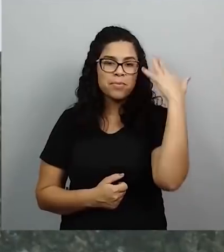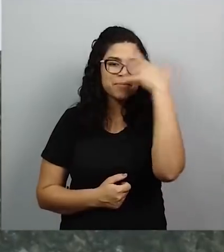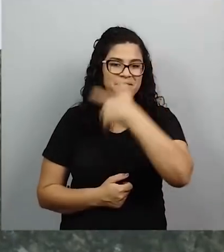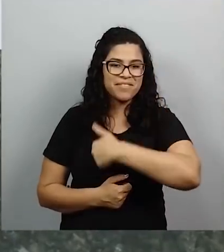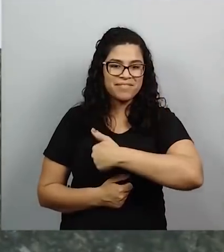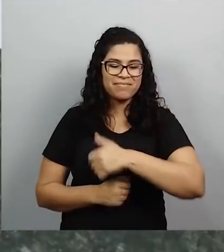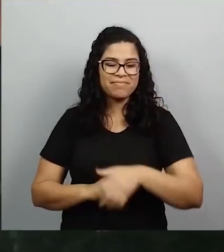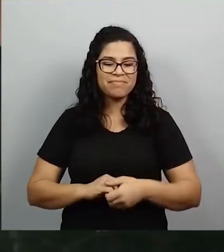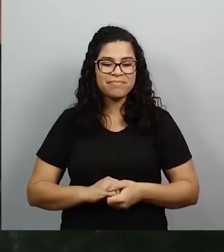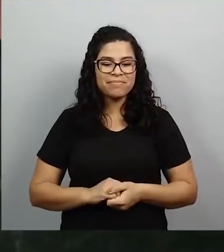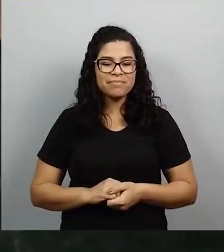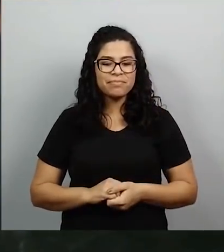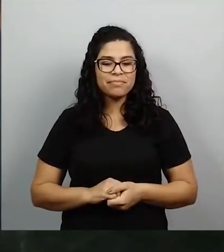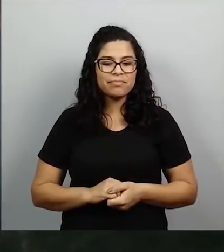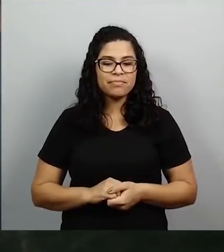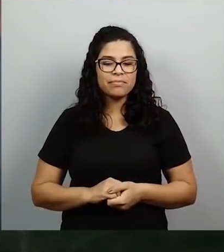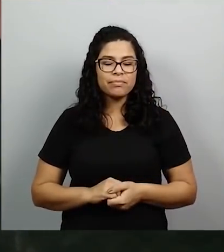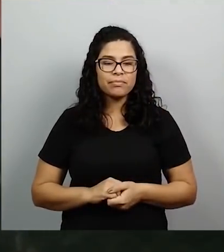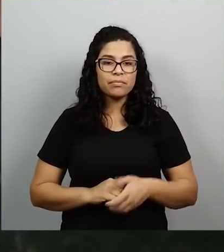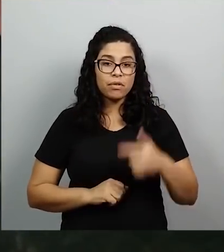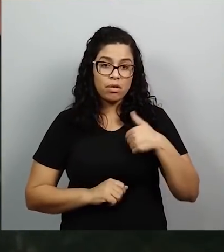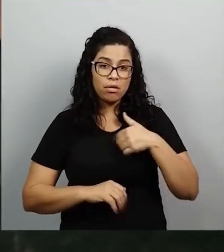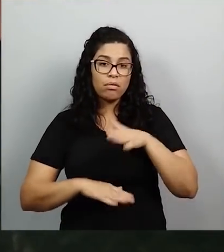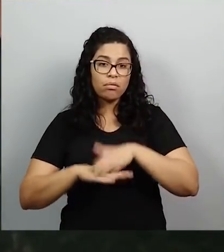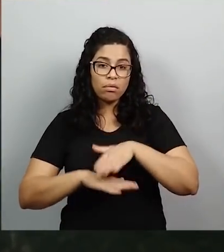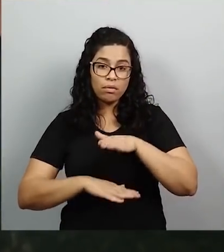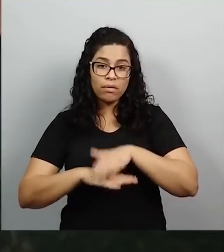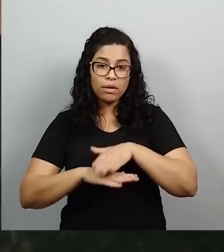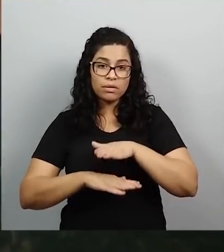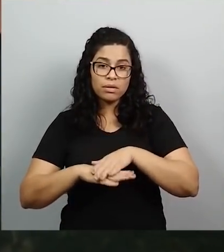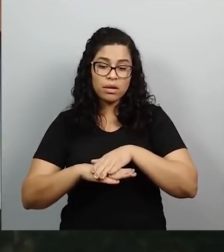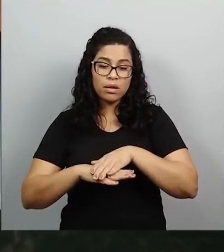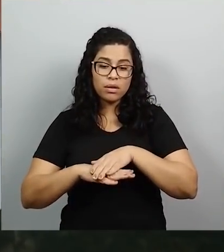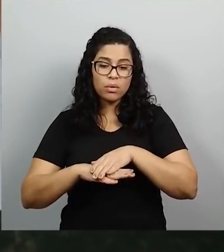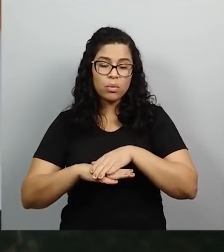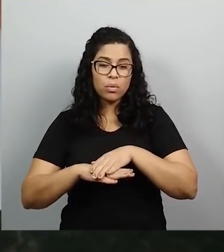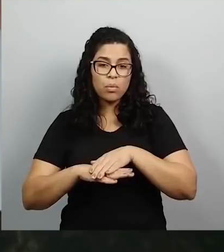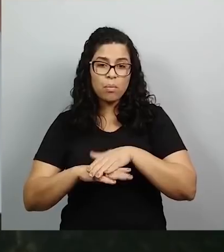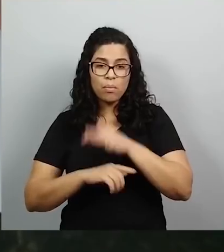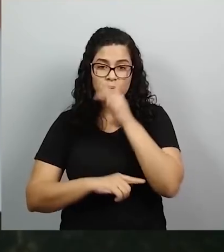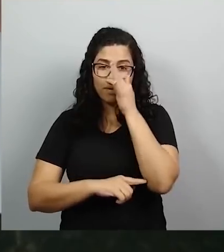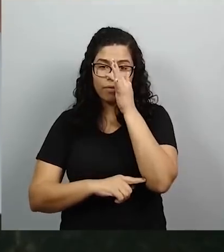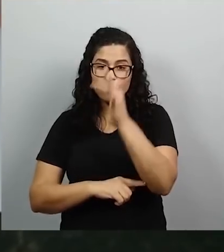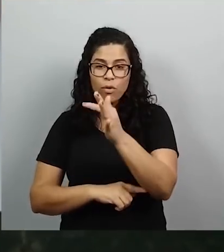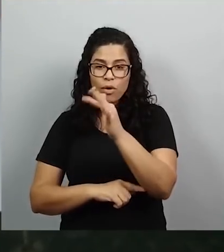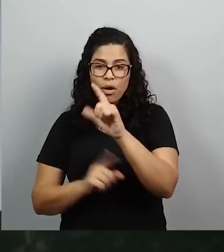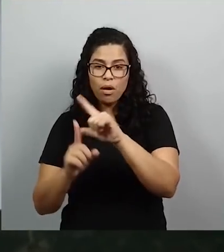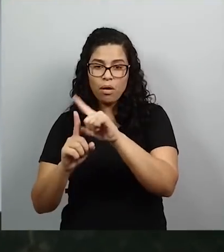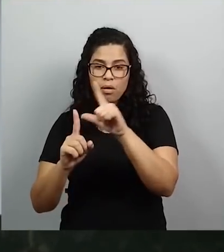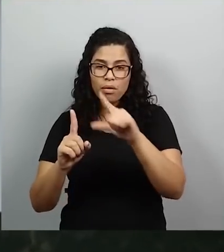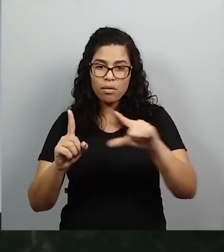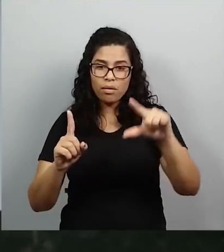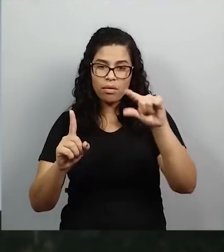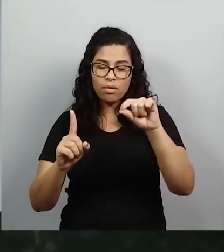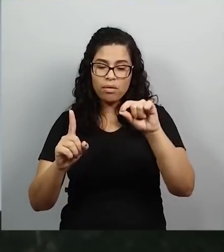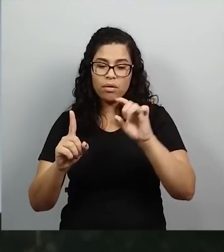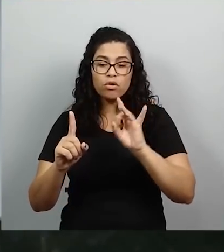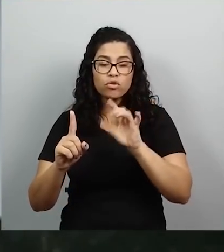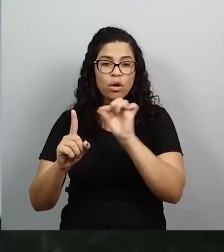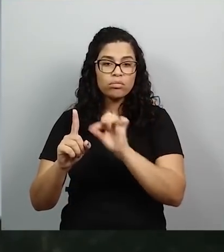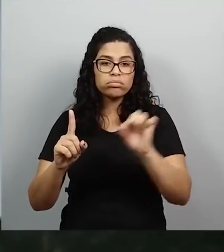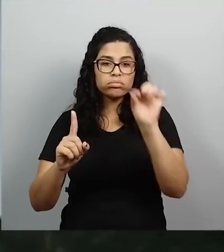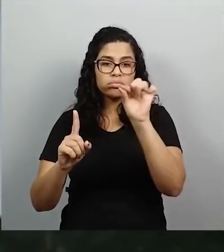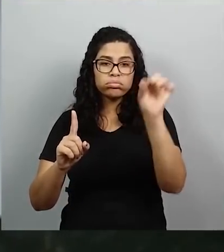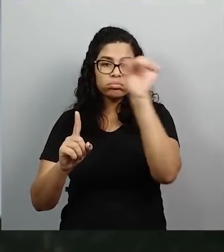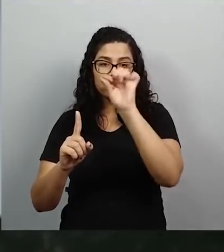fica muito mais bonito. Eu tô fazendo uma pétala. Só tô fazendo um contorno,